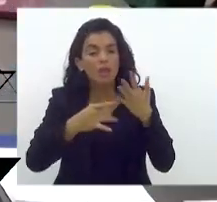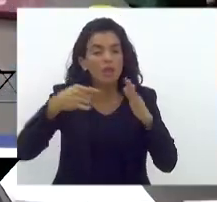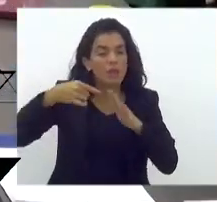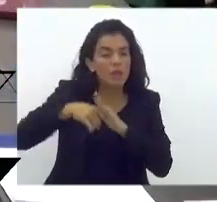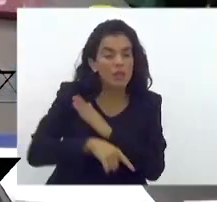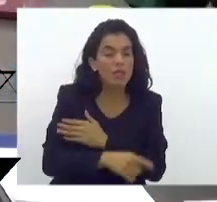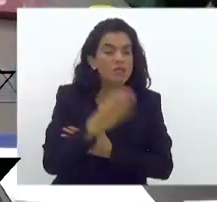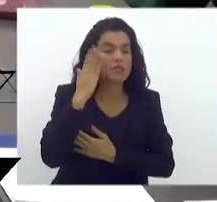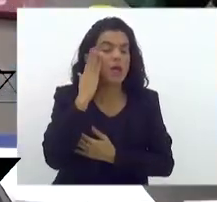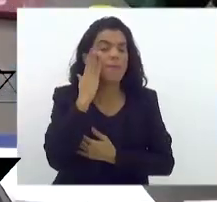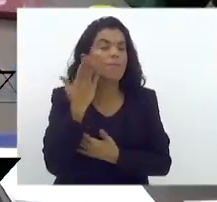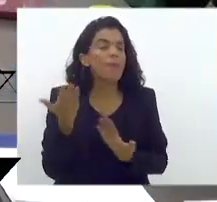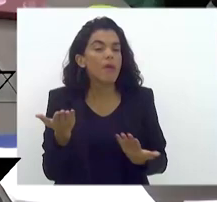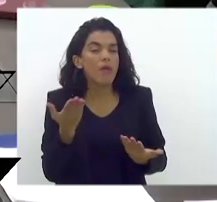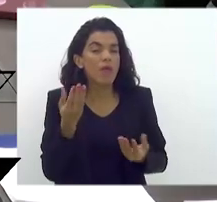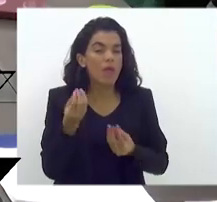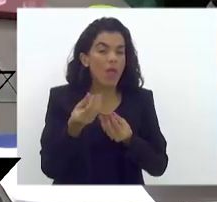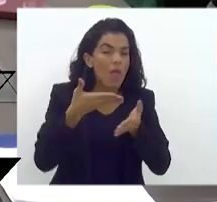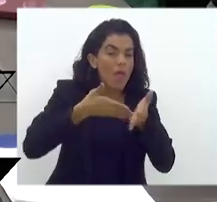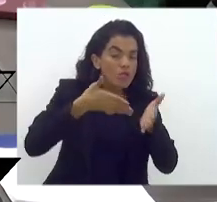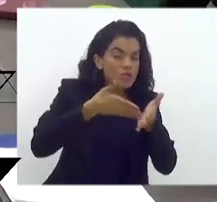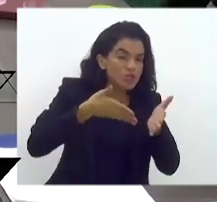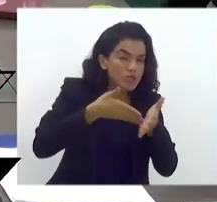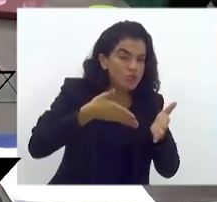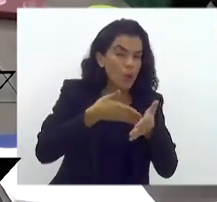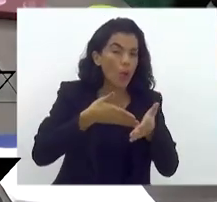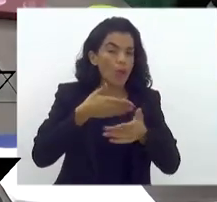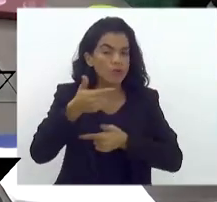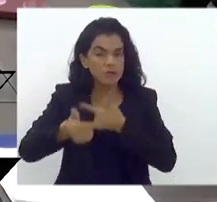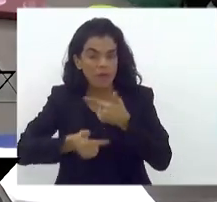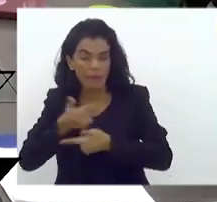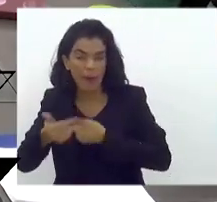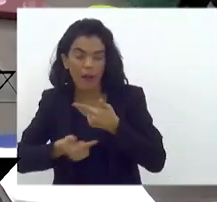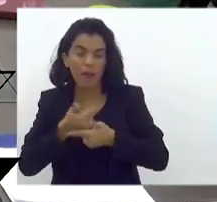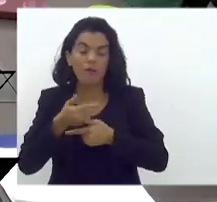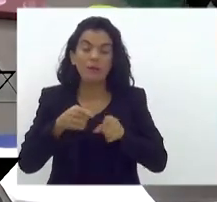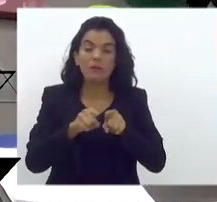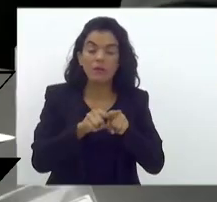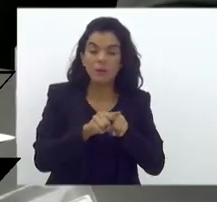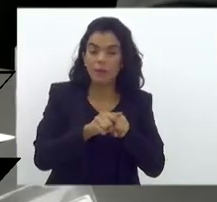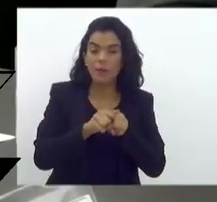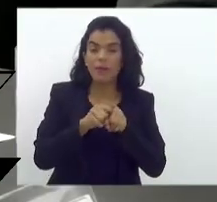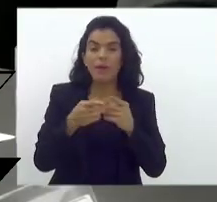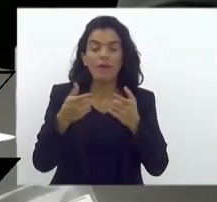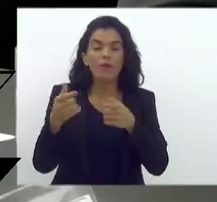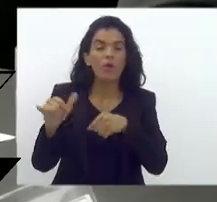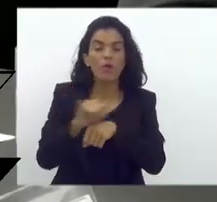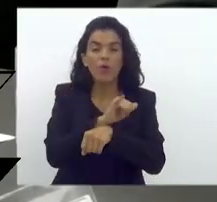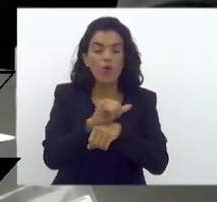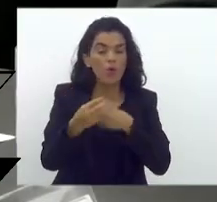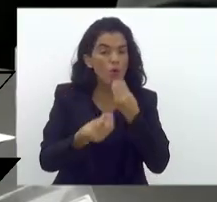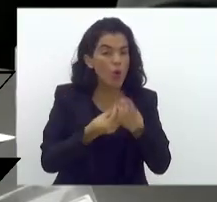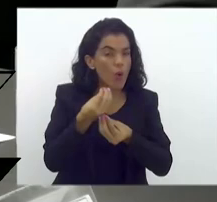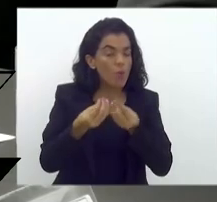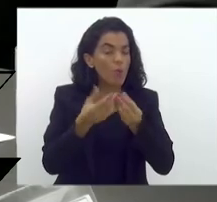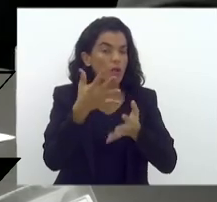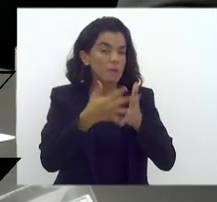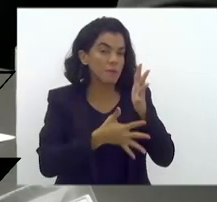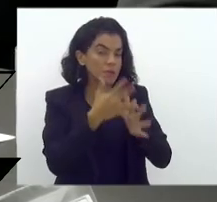ponto isso implica em restrições de determinadas atividades, aonde isso... de certa forma, pode